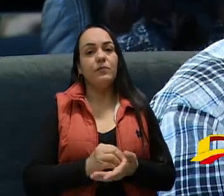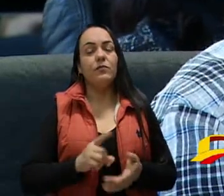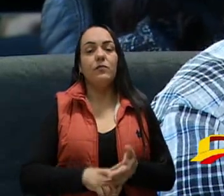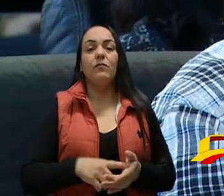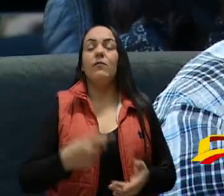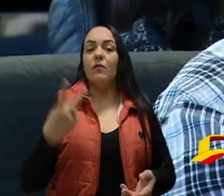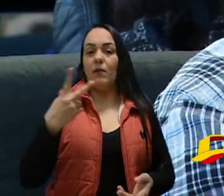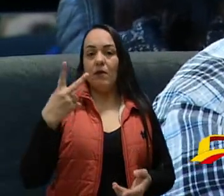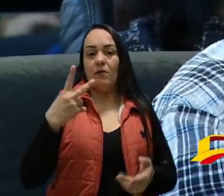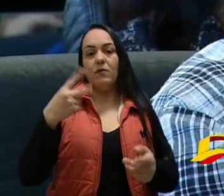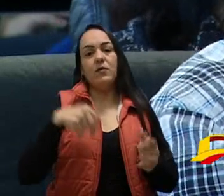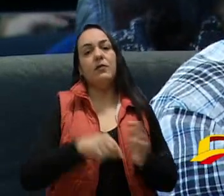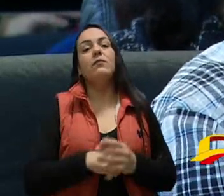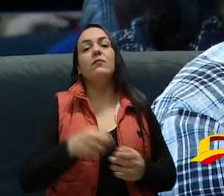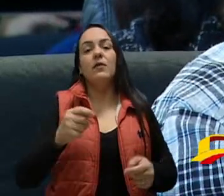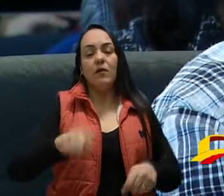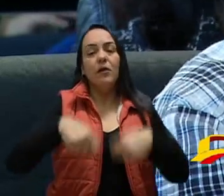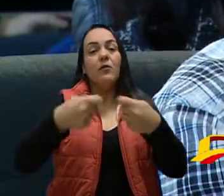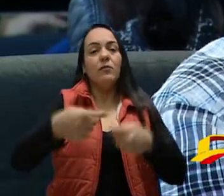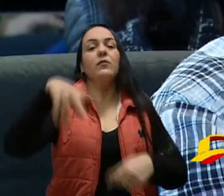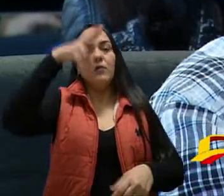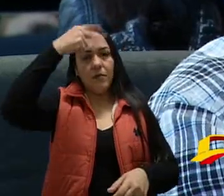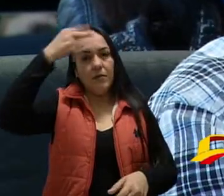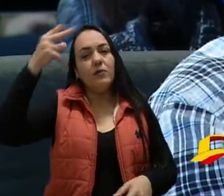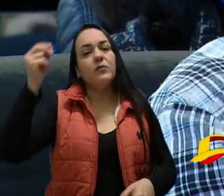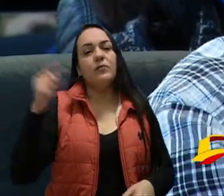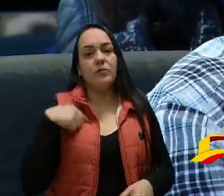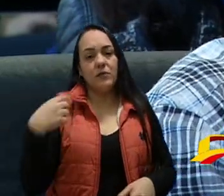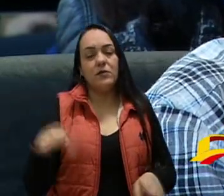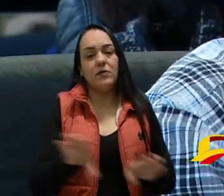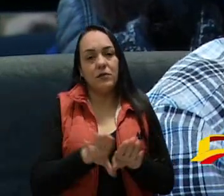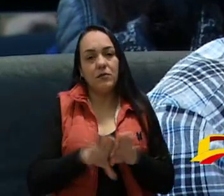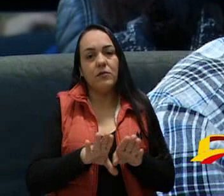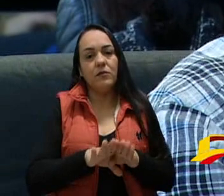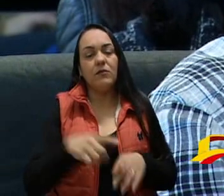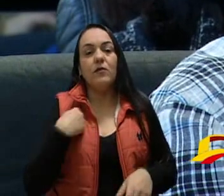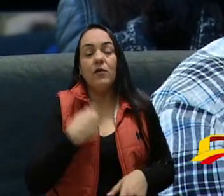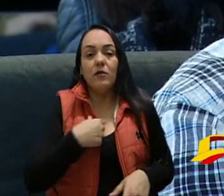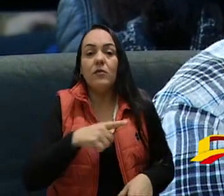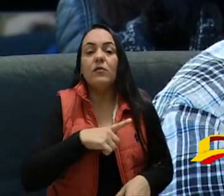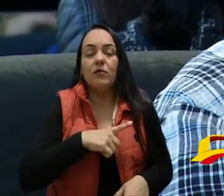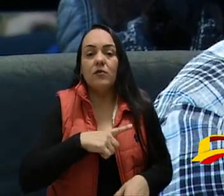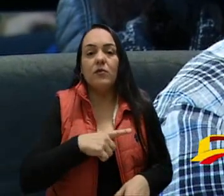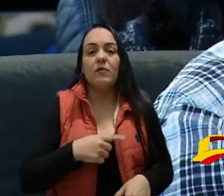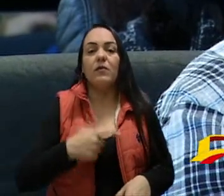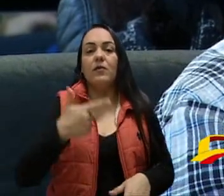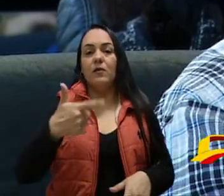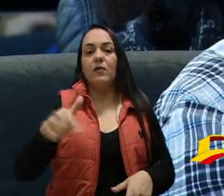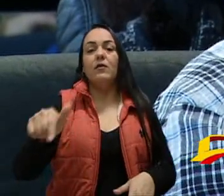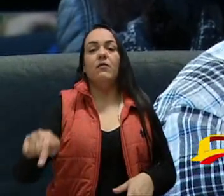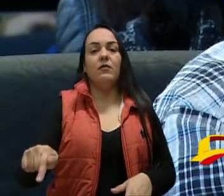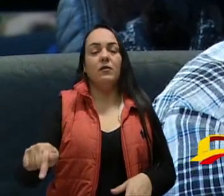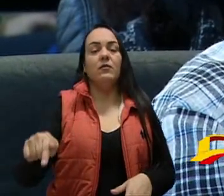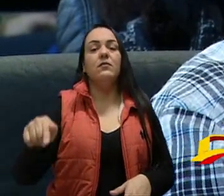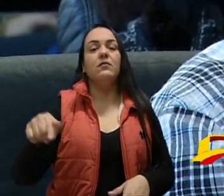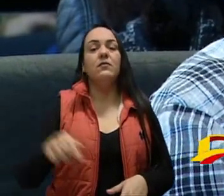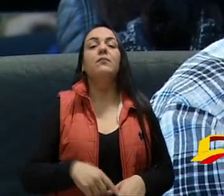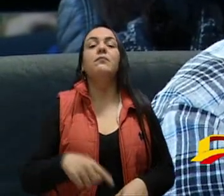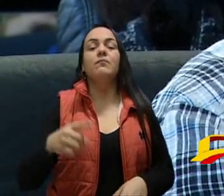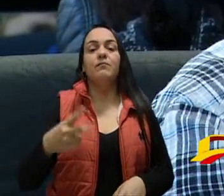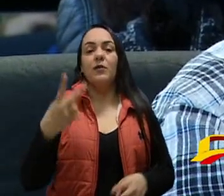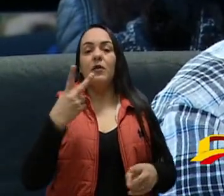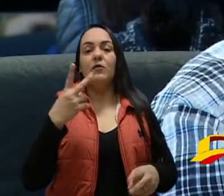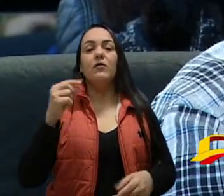secretário senhor puder levar para a nossa prefeita é nós tivemos um dia 27 portanto dois dias atrás